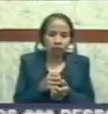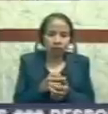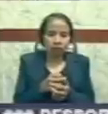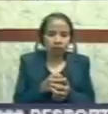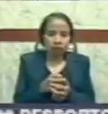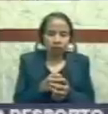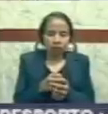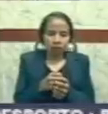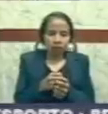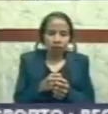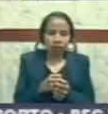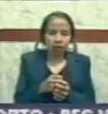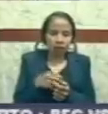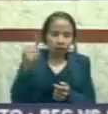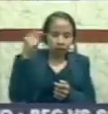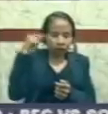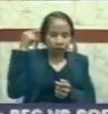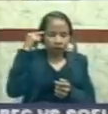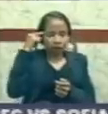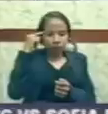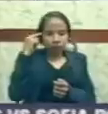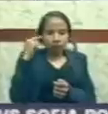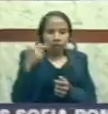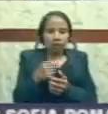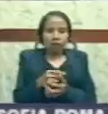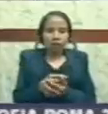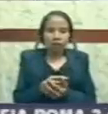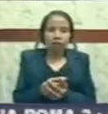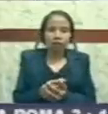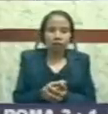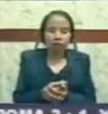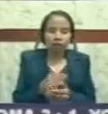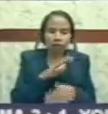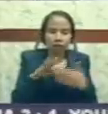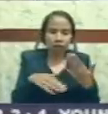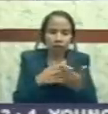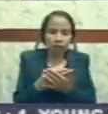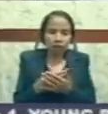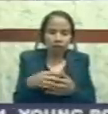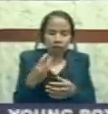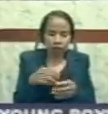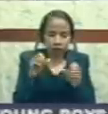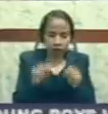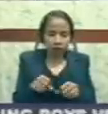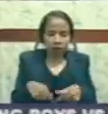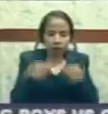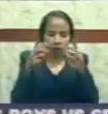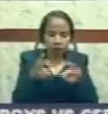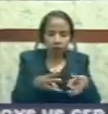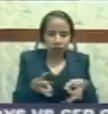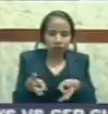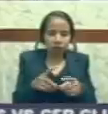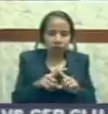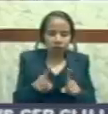aos executores, neste caso, o governo. Agora, nós podemos itabele fodalan, mas